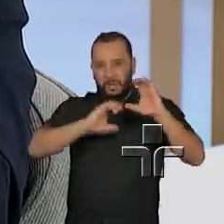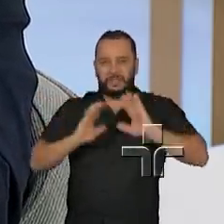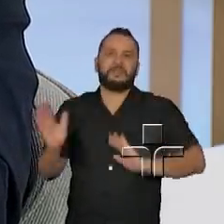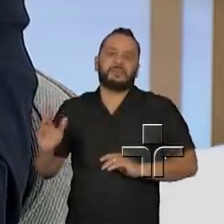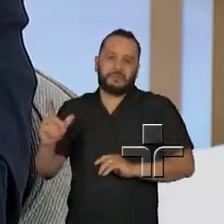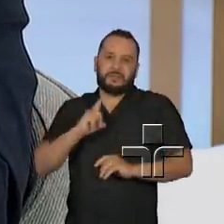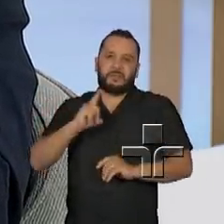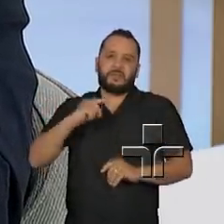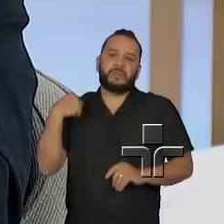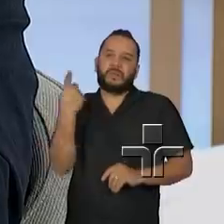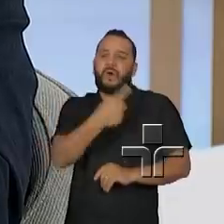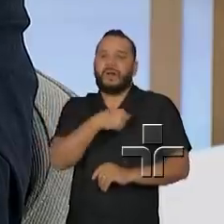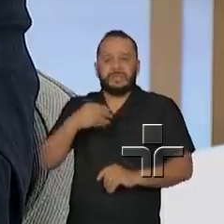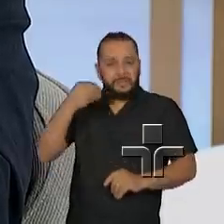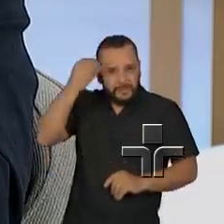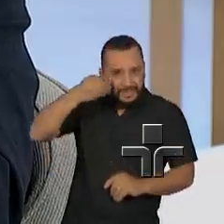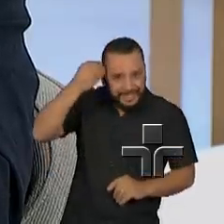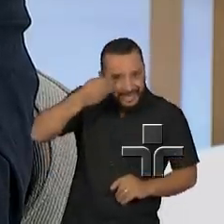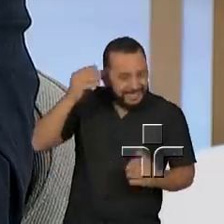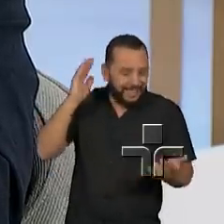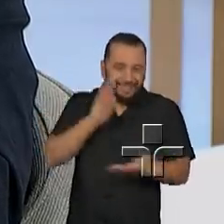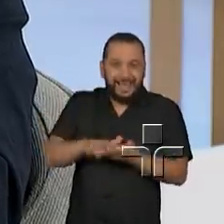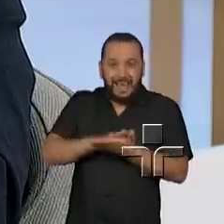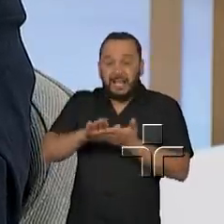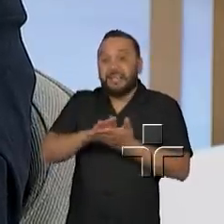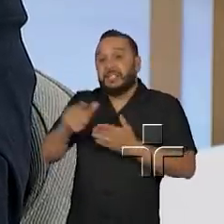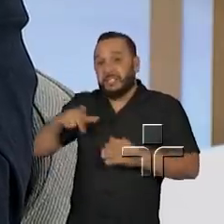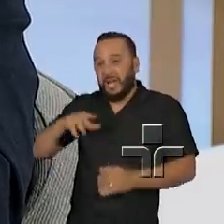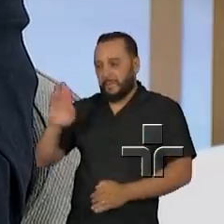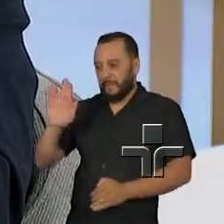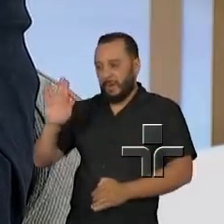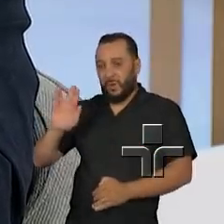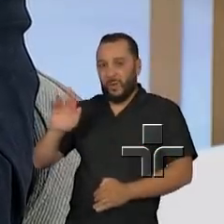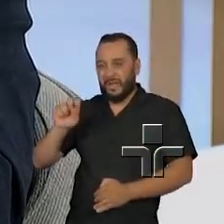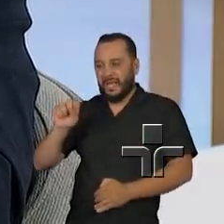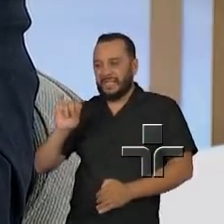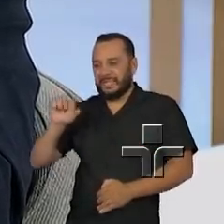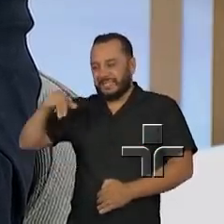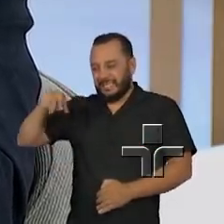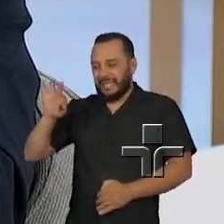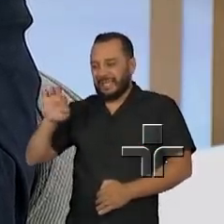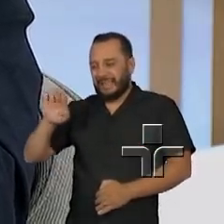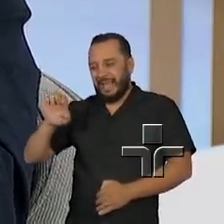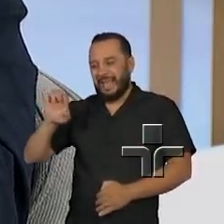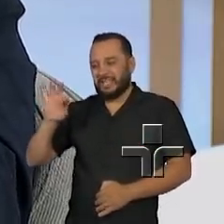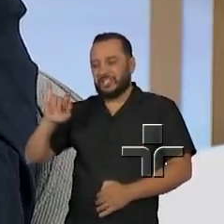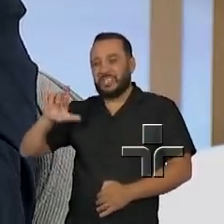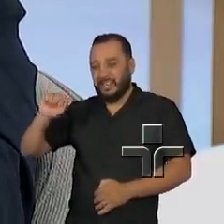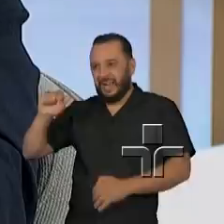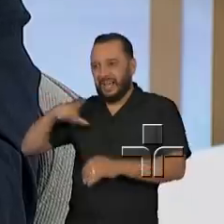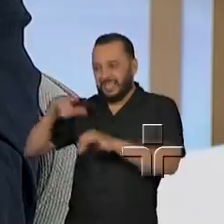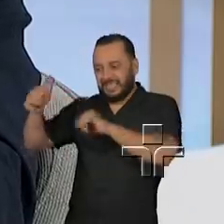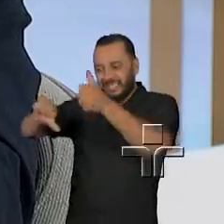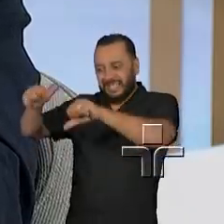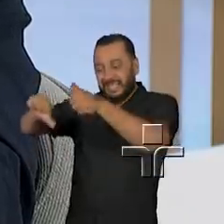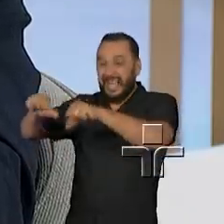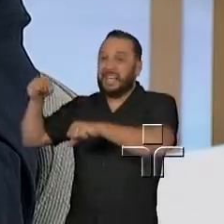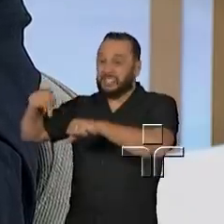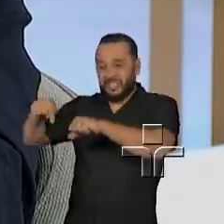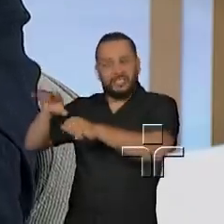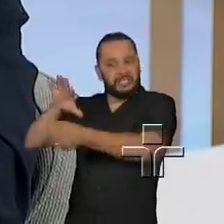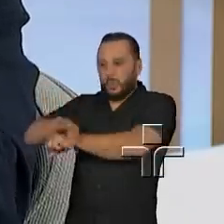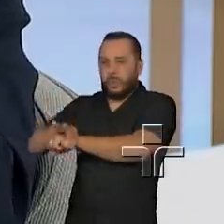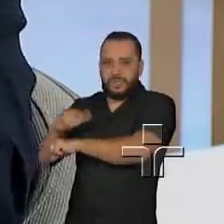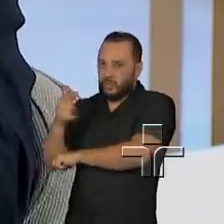anos de experiência com sintéticos. Os sintéticos têm que ser estudados com cuidado. A maconha é segura. E é um remédio e é uma commodity, está mudando a economia de muitos